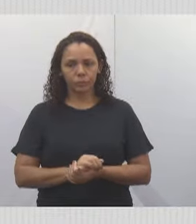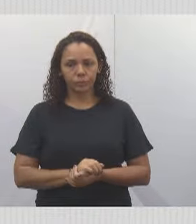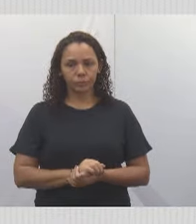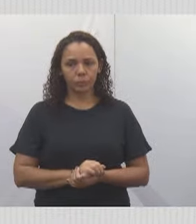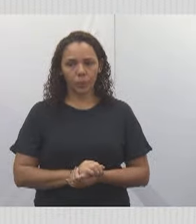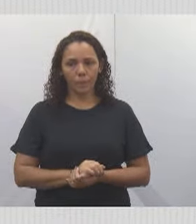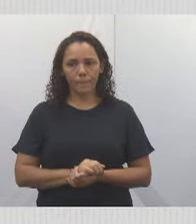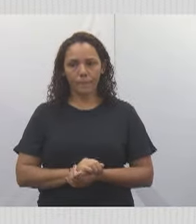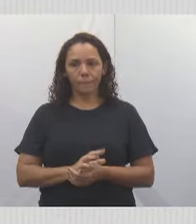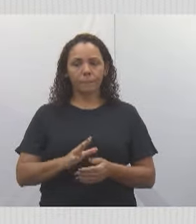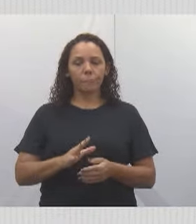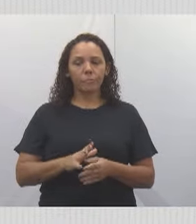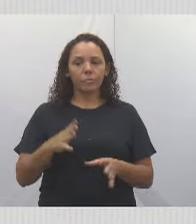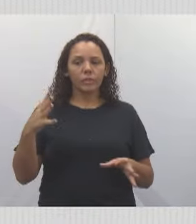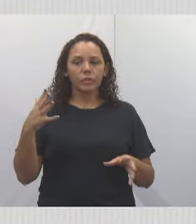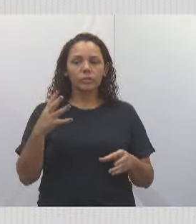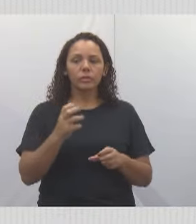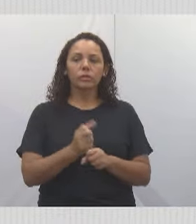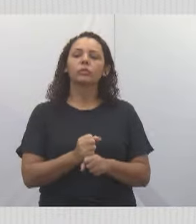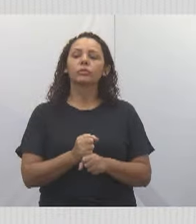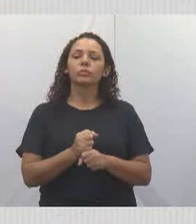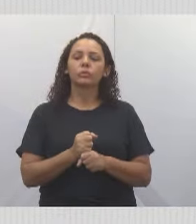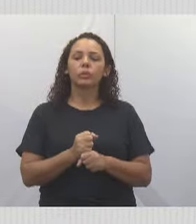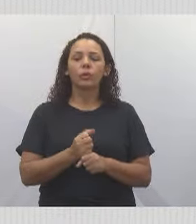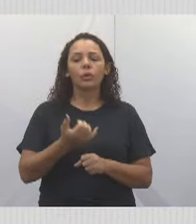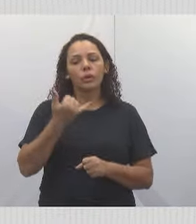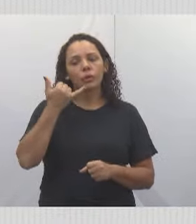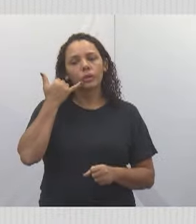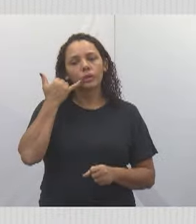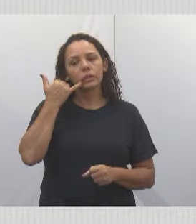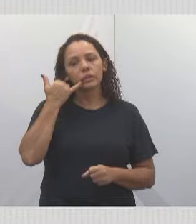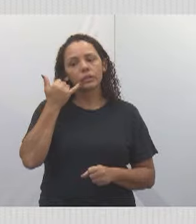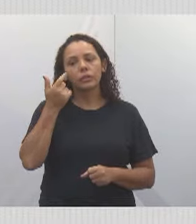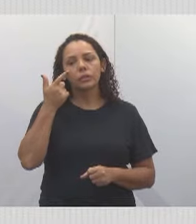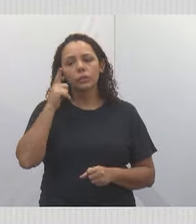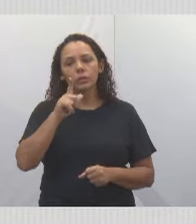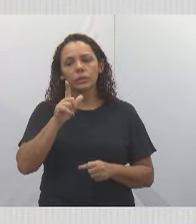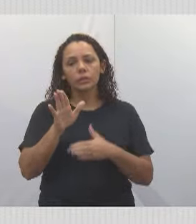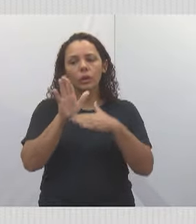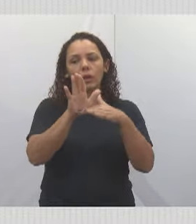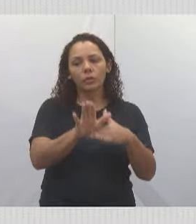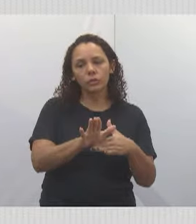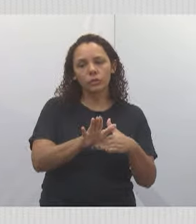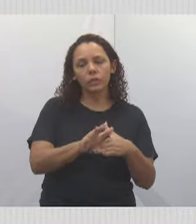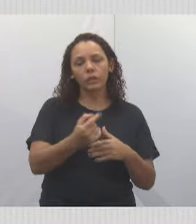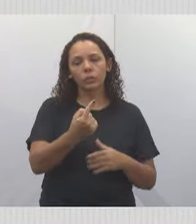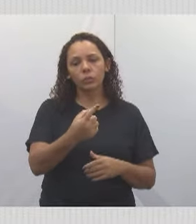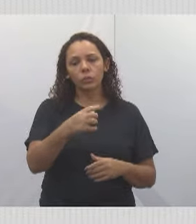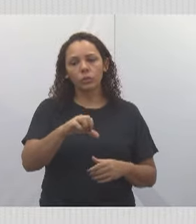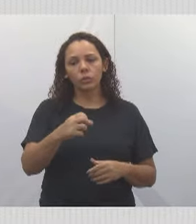SAMU, fechamos então o número total de chamadas atendidas pelo telefone 192 em